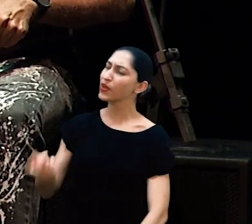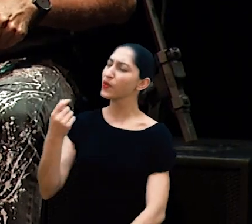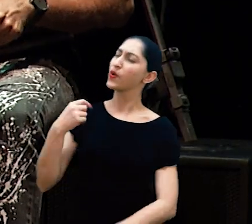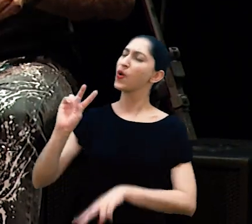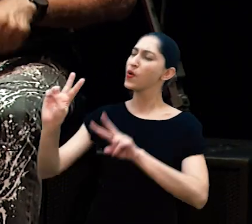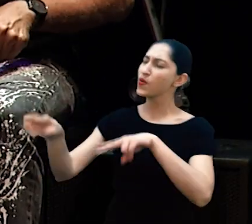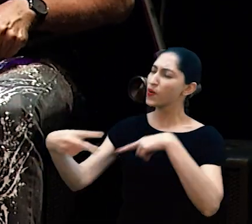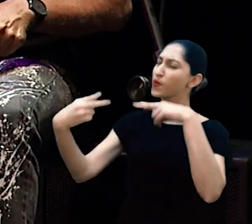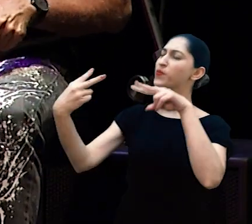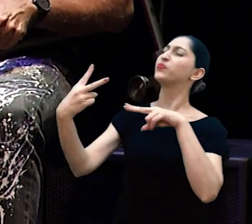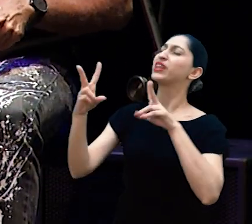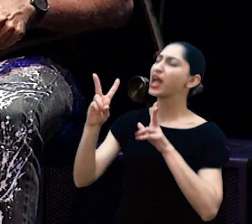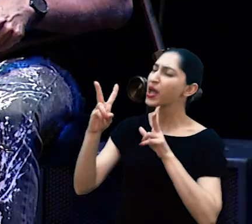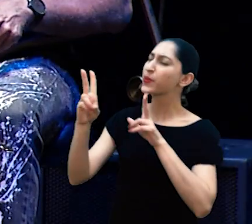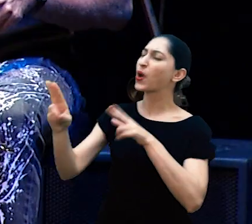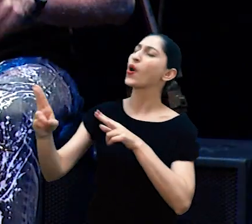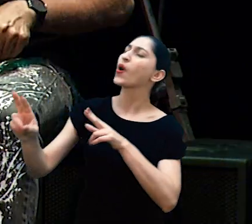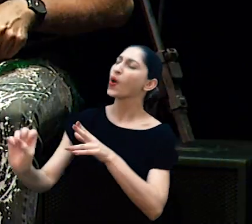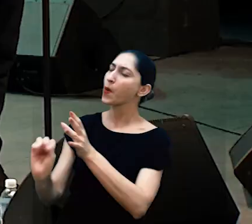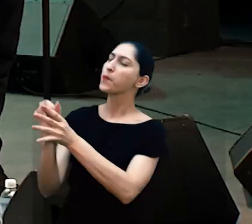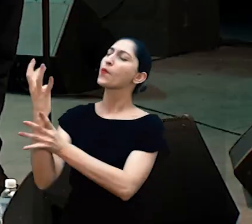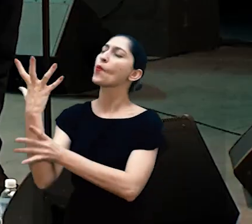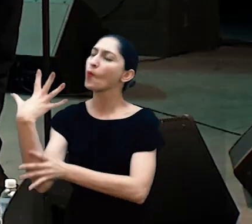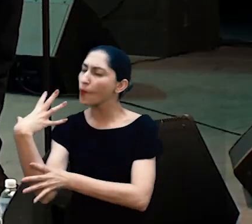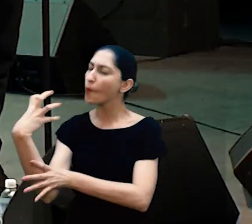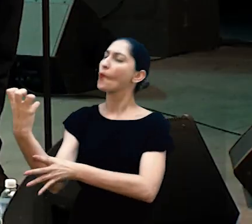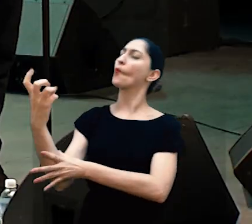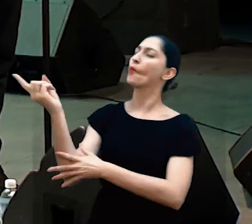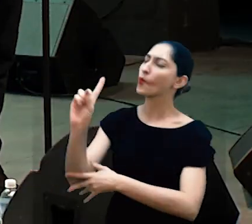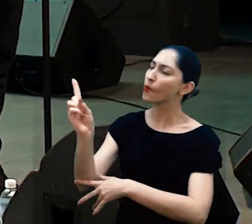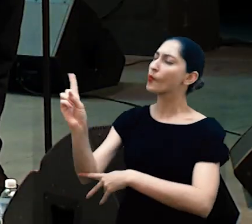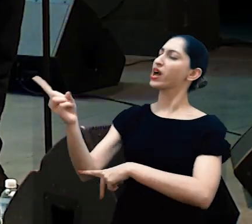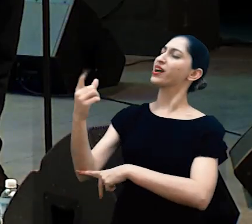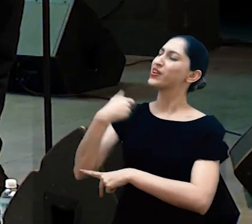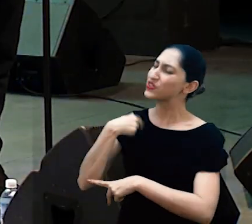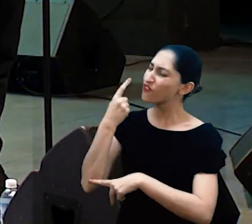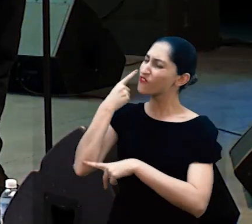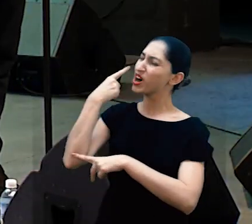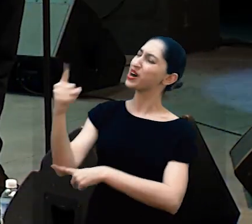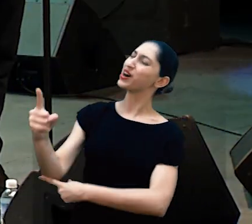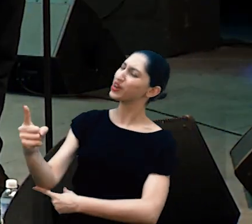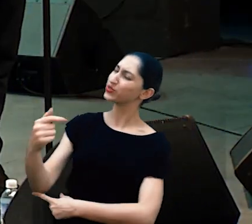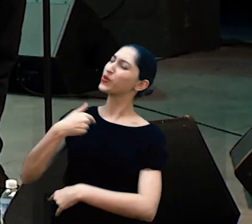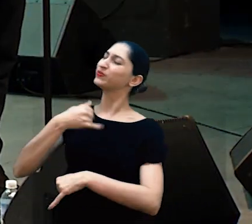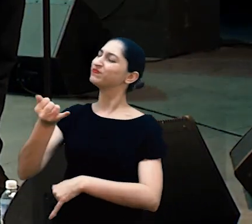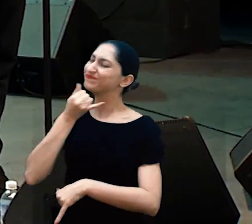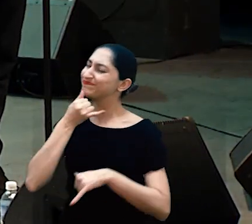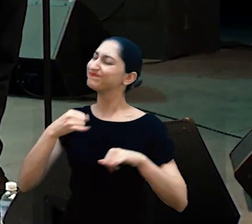É que o olhar dessa menina é cacimba que não se viu. É que onde eu tiro as mágoas.